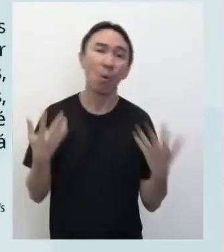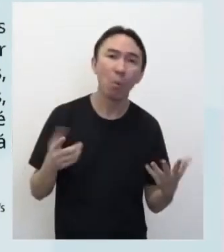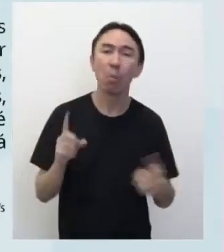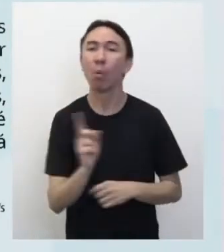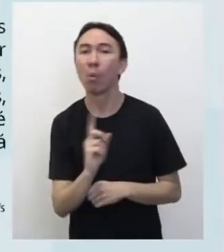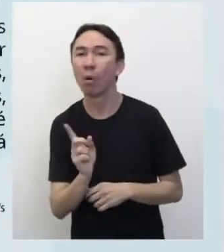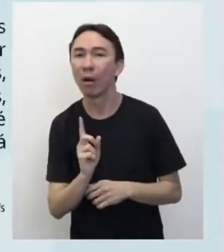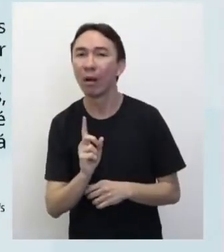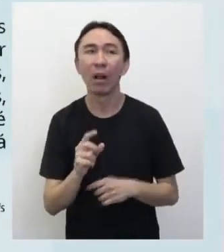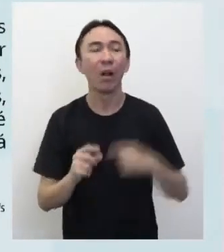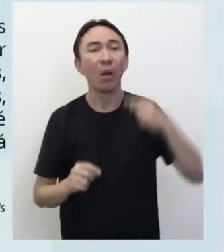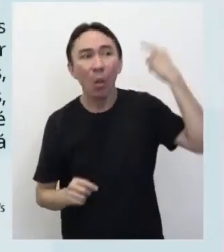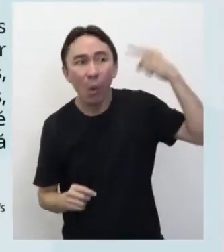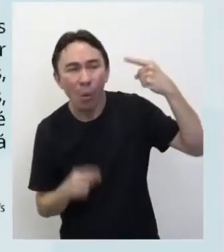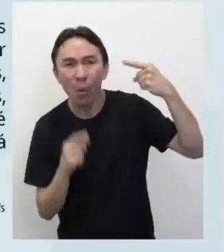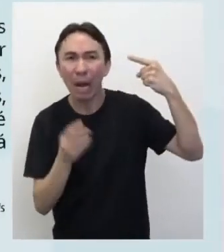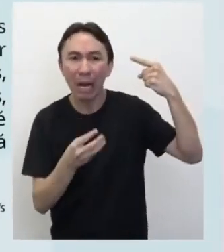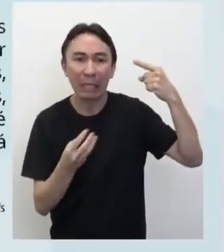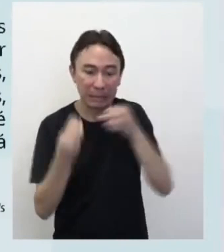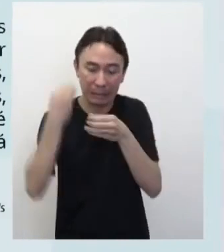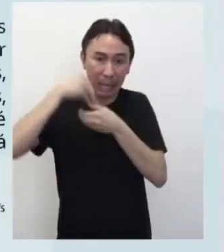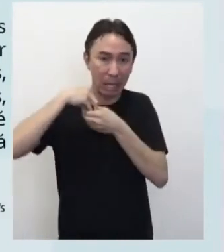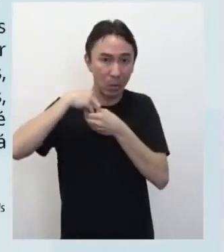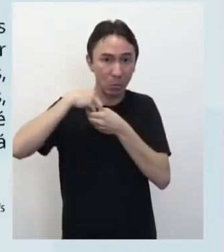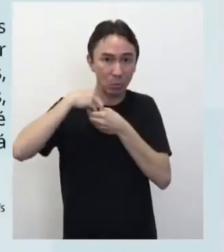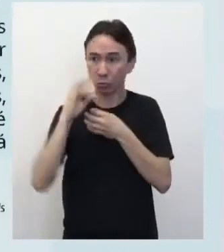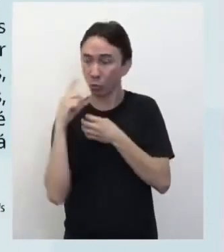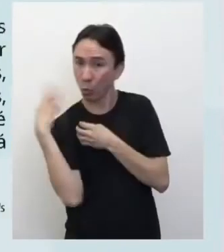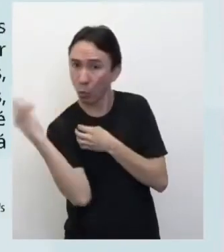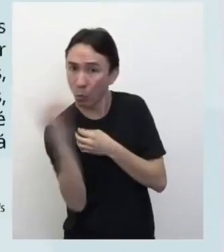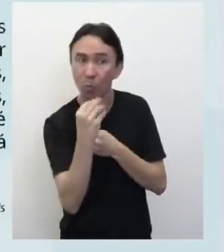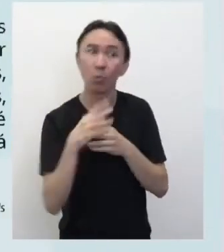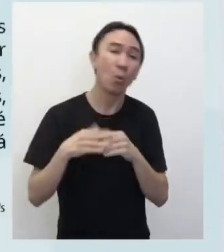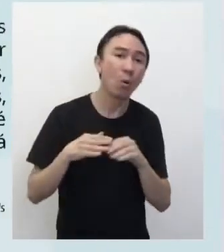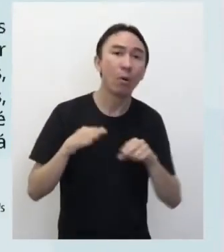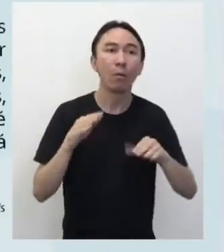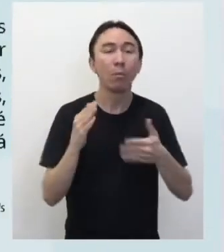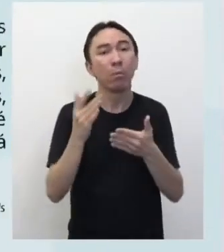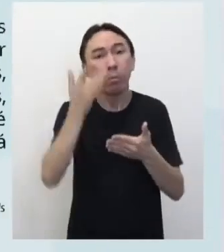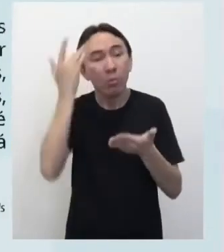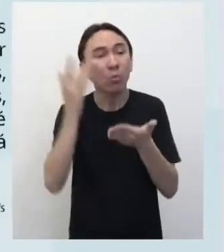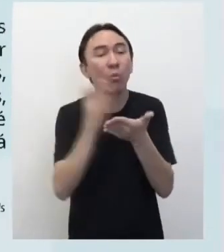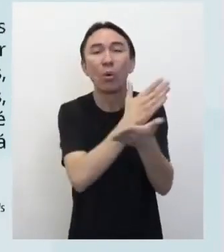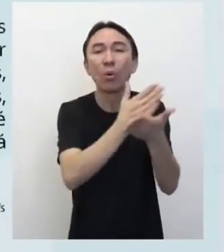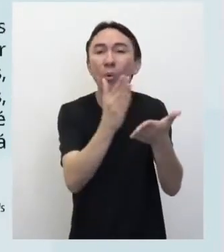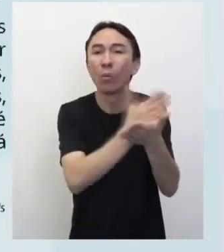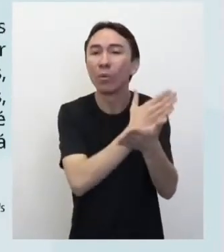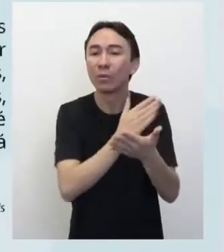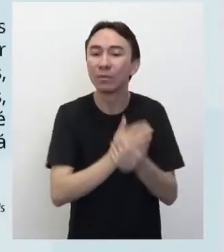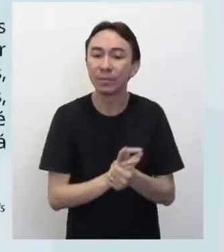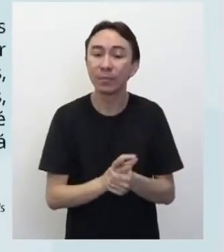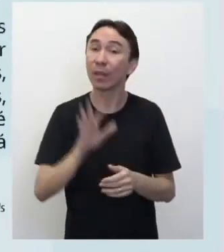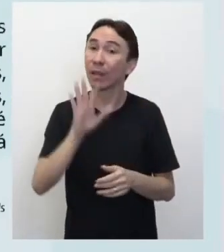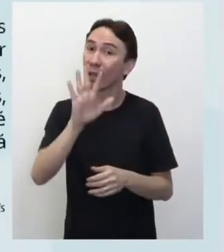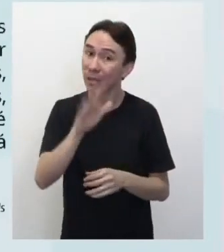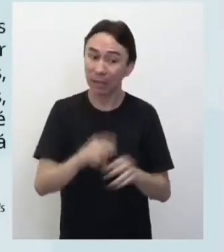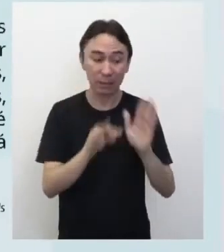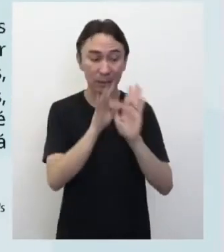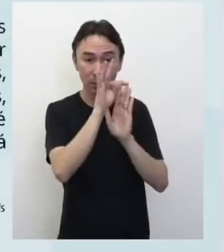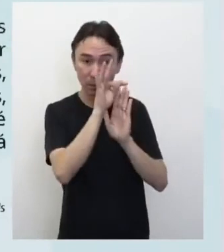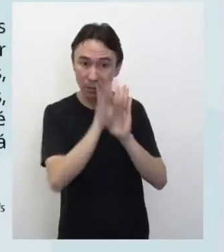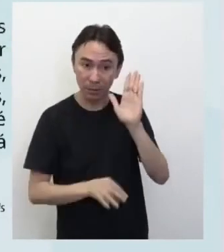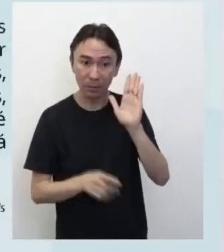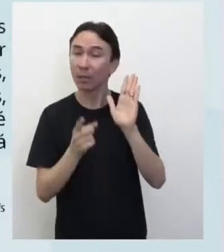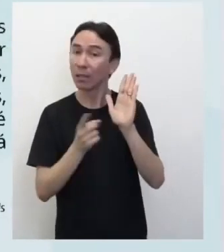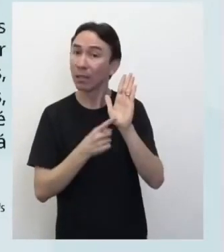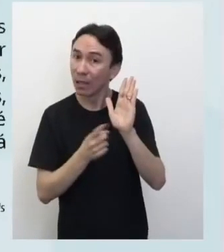em nós ou apenas em alguns? Gente, esse texto aí é um excerto, é que tá bem pequenininho, mas é um excerto de um livro chamado